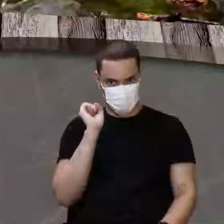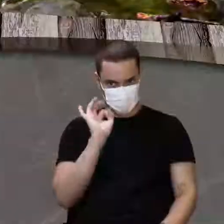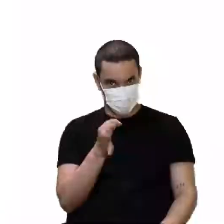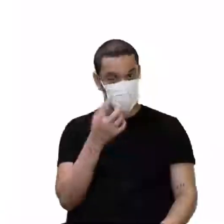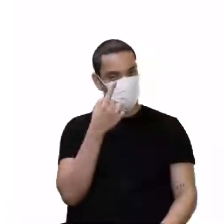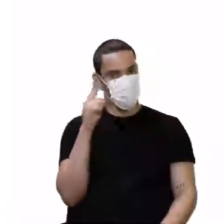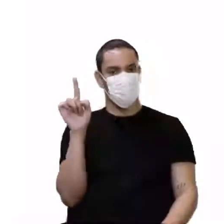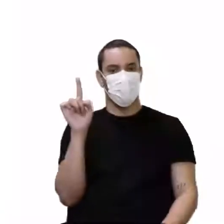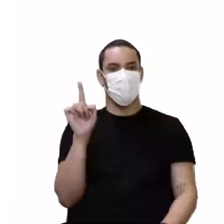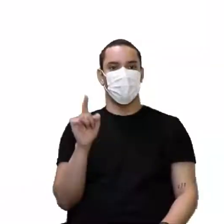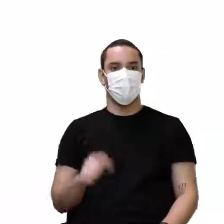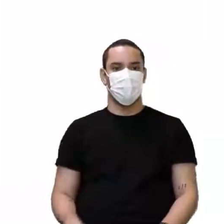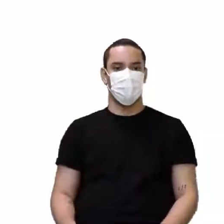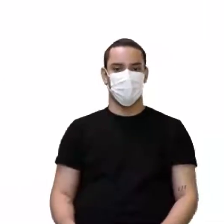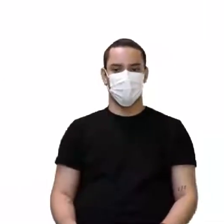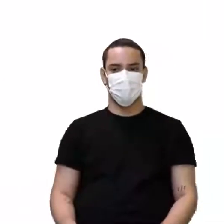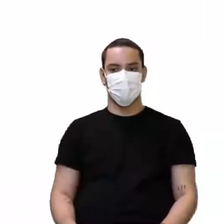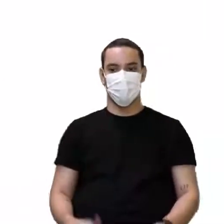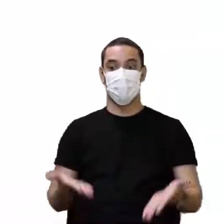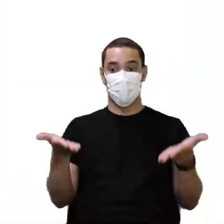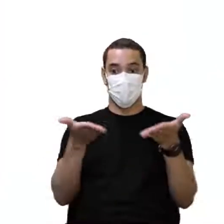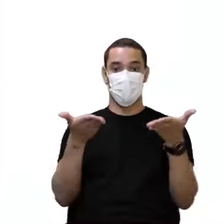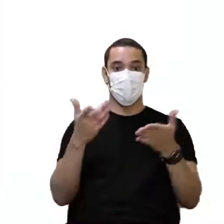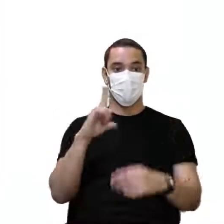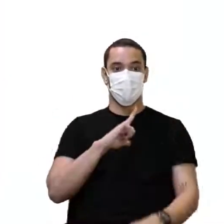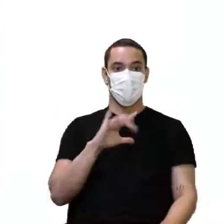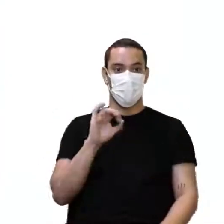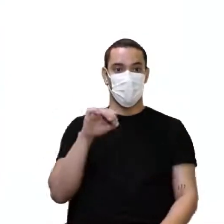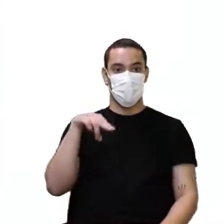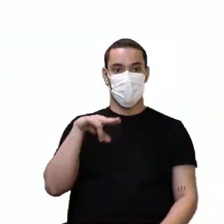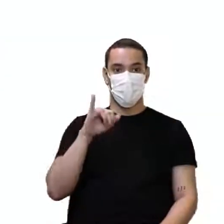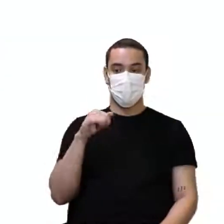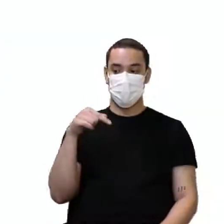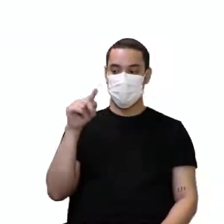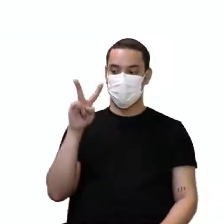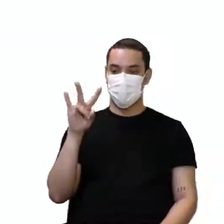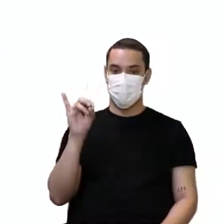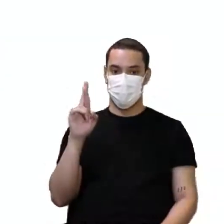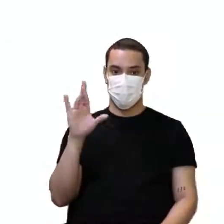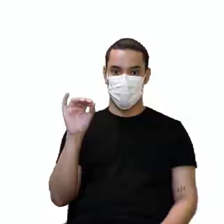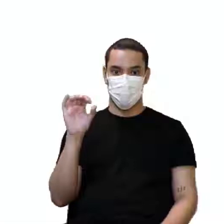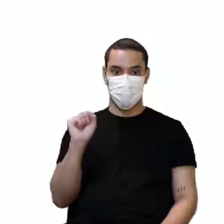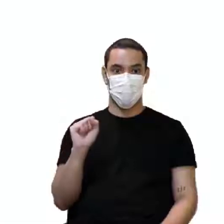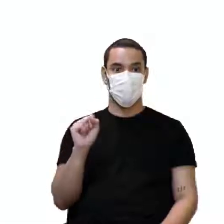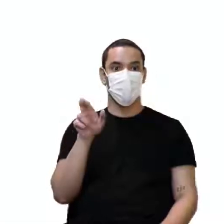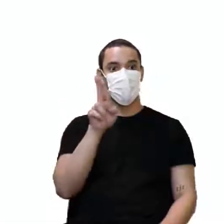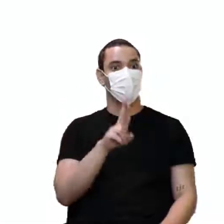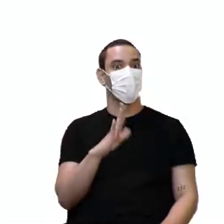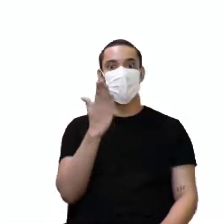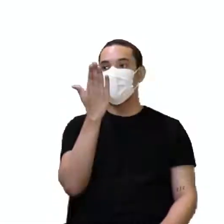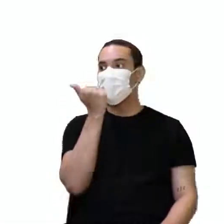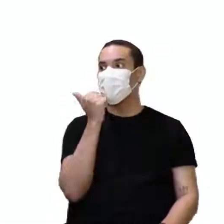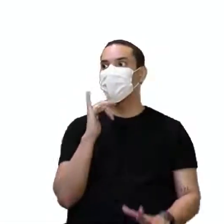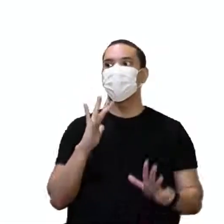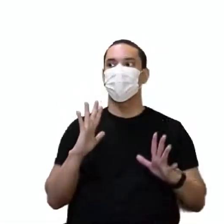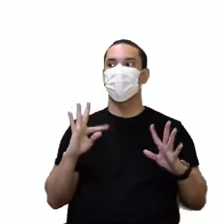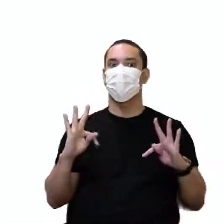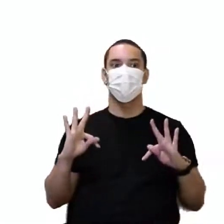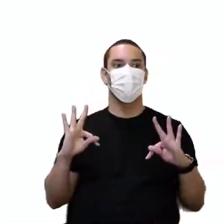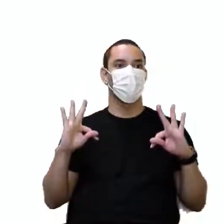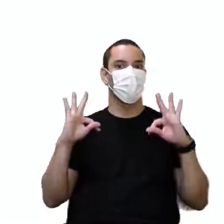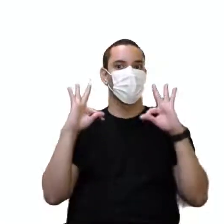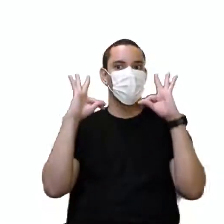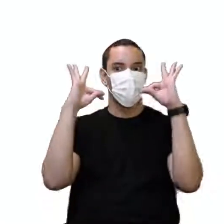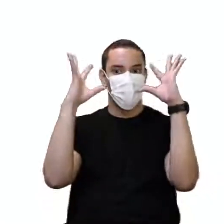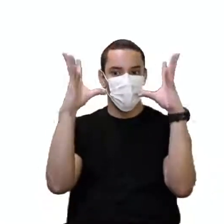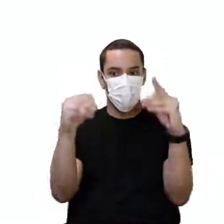outros animais? Olha lá. Aí a gente tem os onívoros também, os animais que se alimentam de tudo. Aí a gente